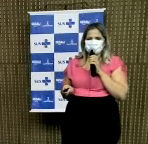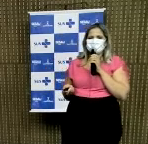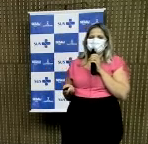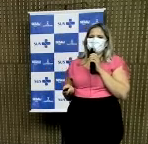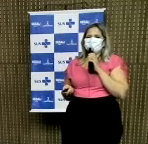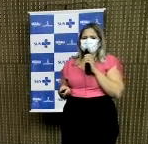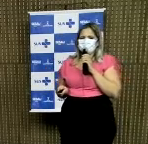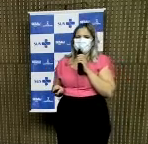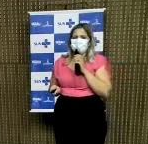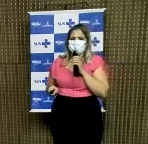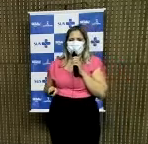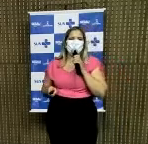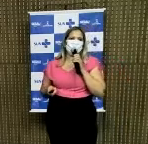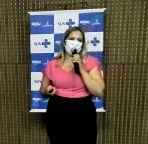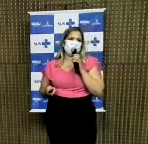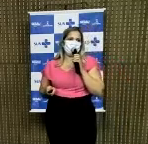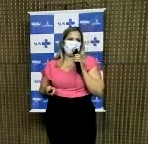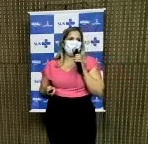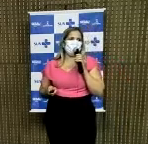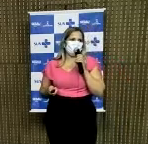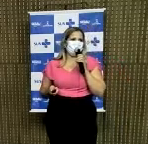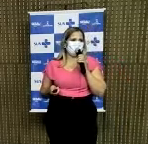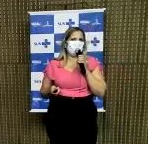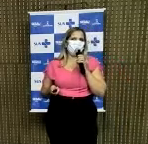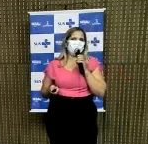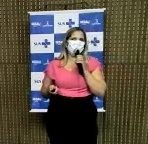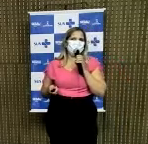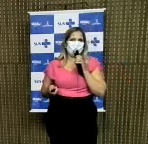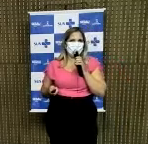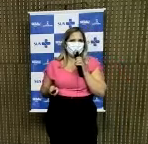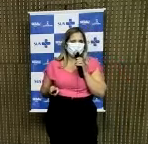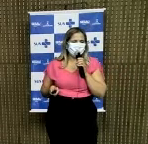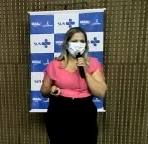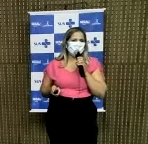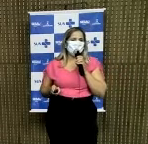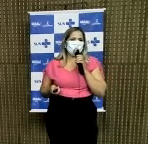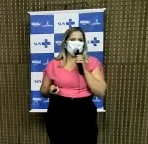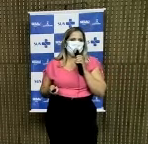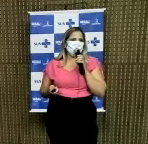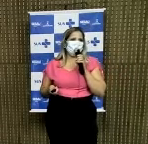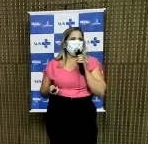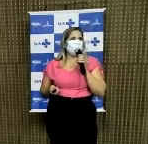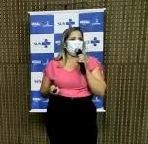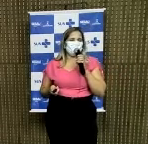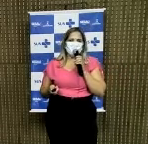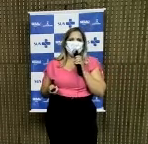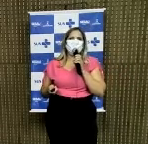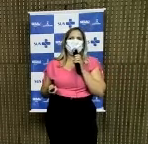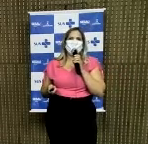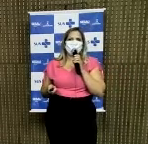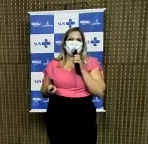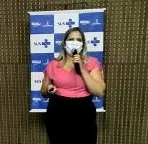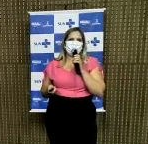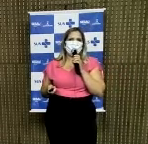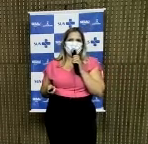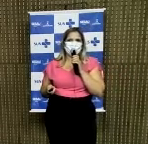fluxo de fast track aqui, acho que todas as unidades tiveram que se virar, e assim, a gente teve que se